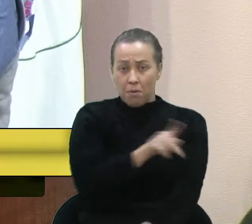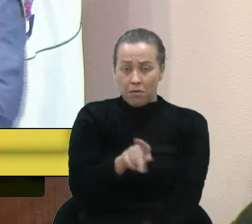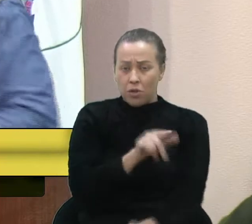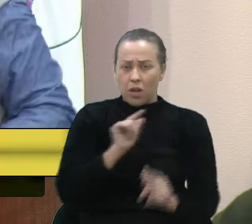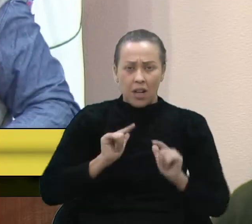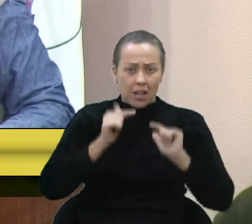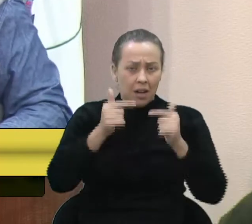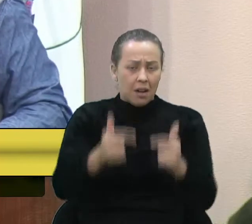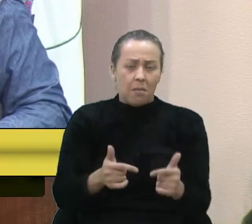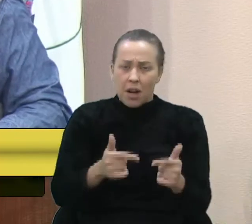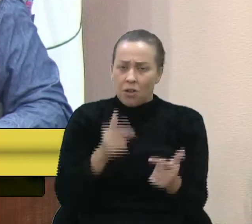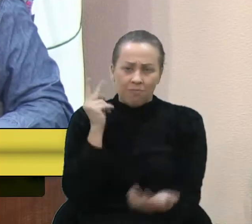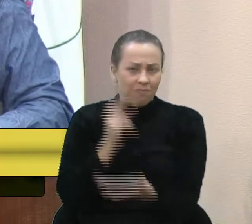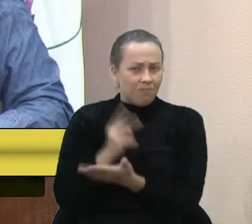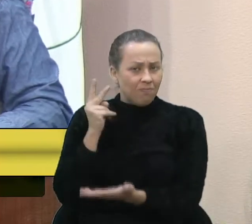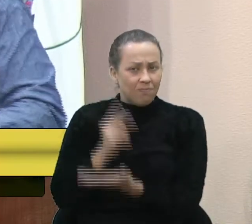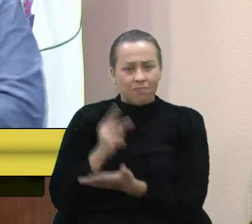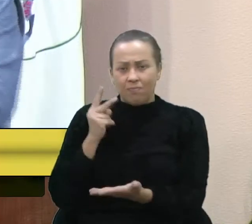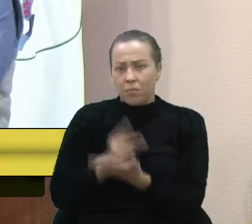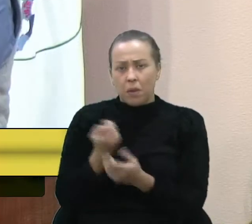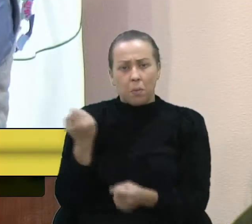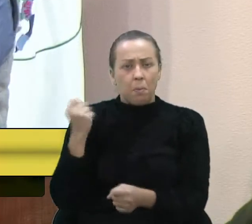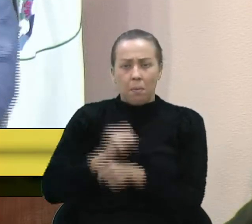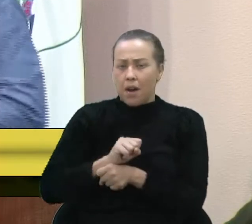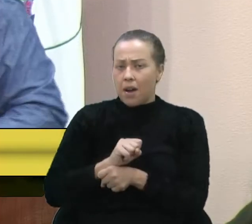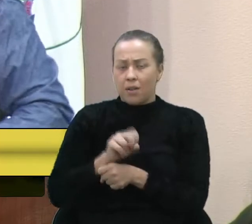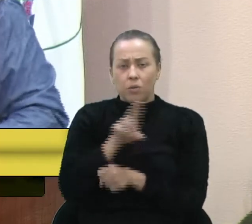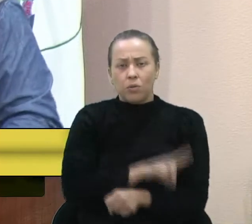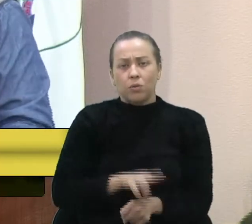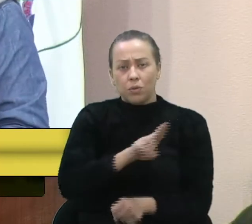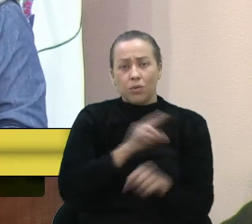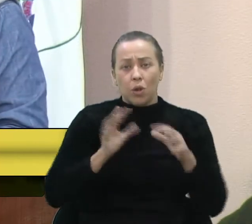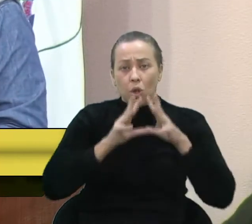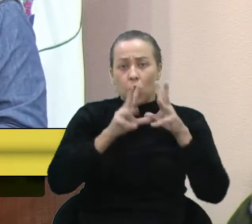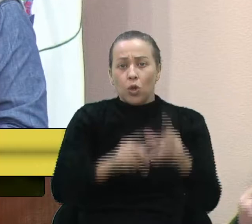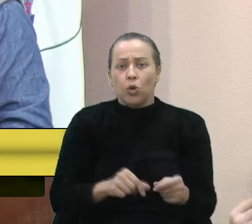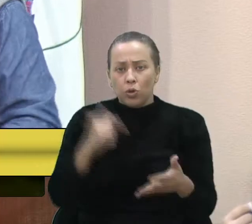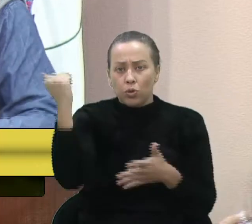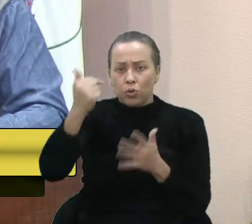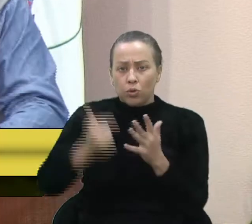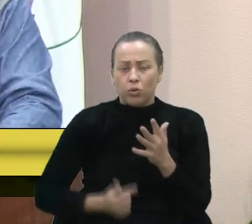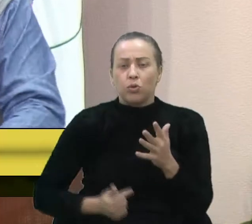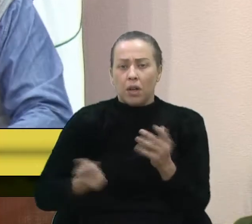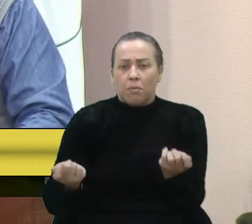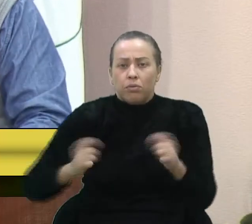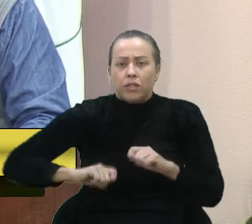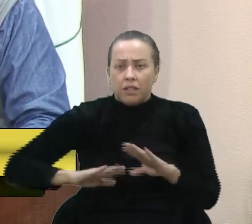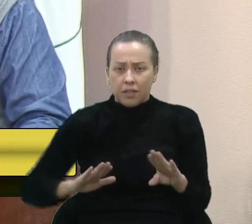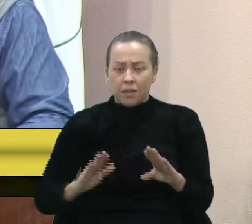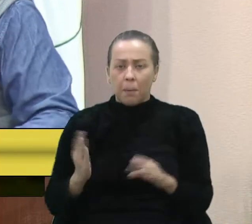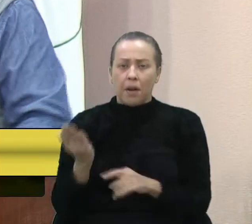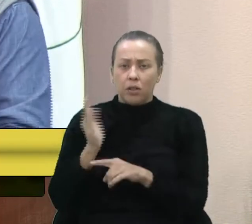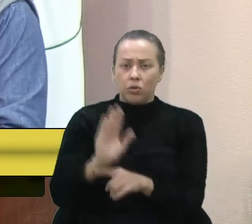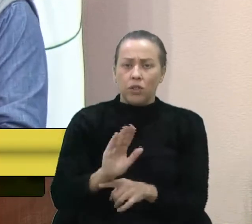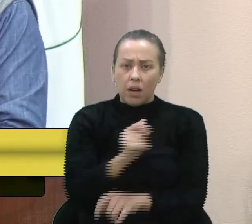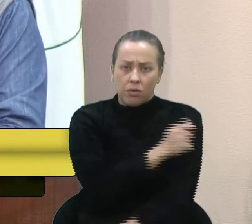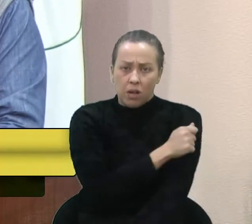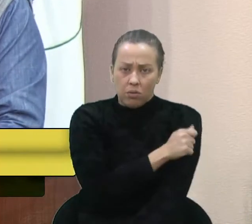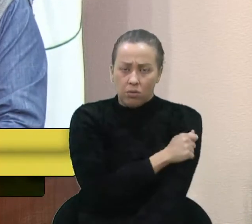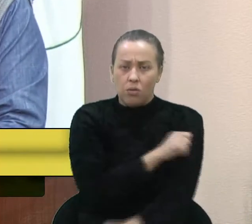trabalhado incansavelmente, utilizando todos os recursos para atender os alunos